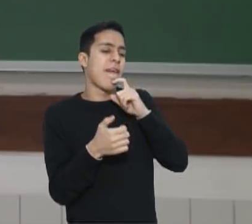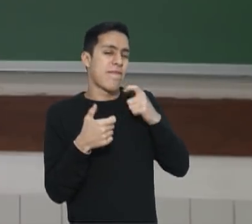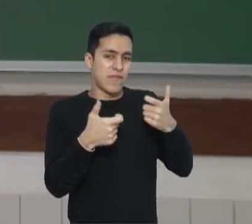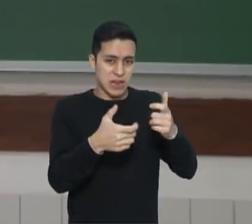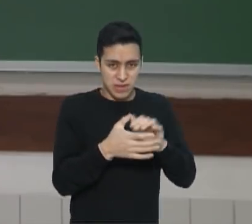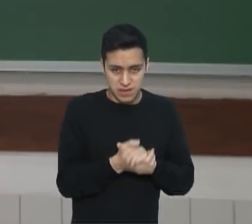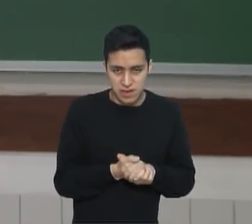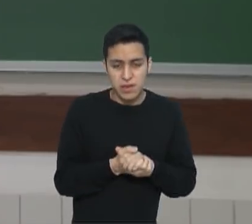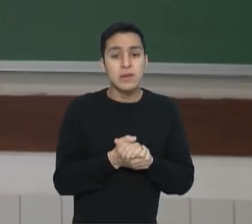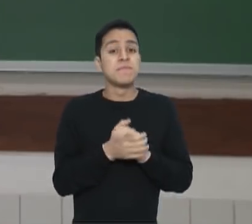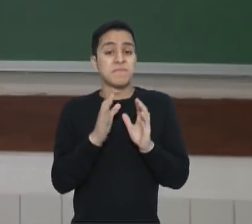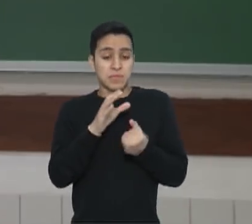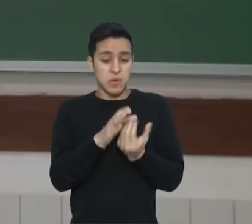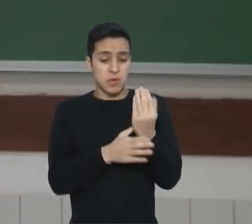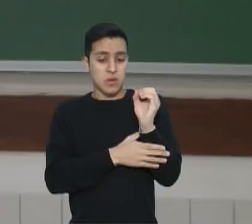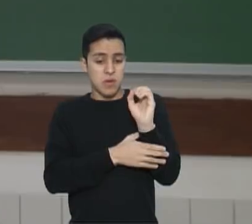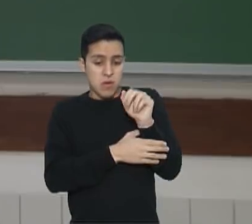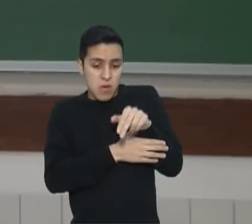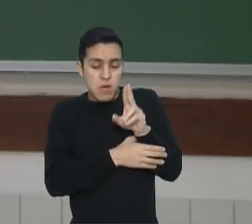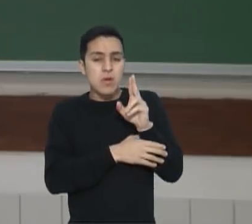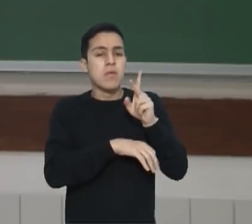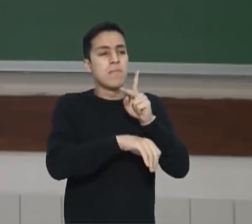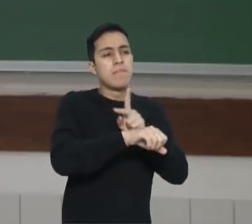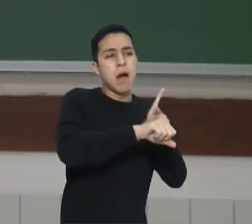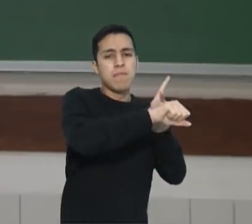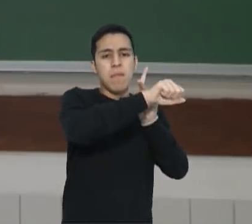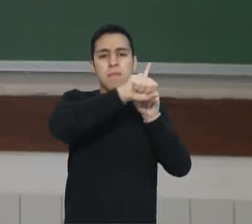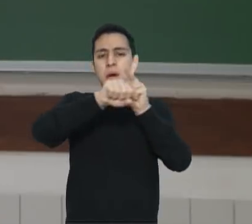que, com a formação da ONU, as nações